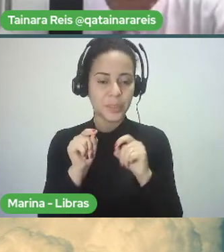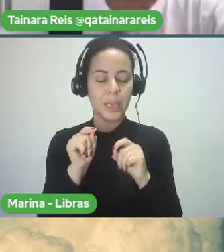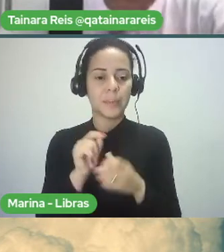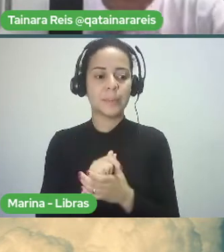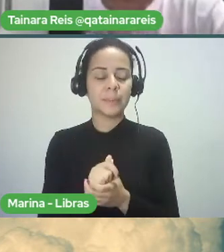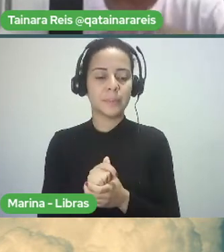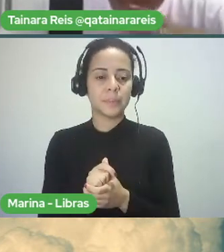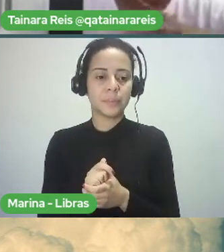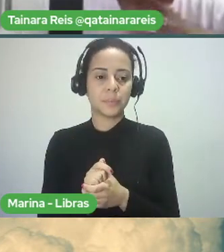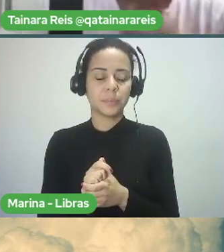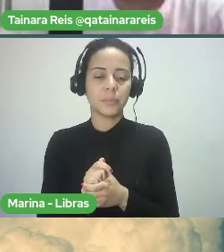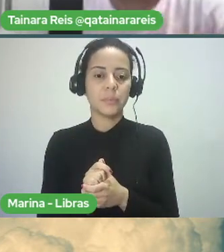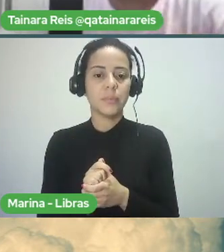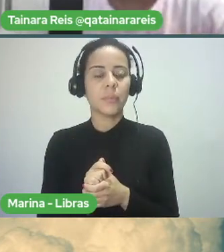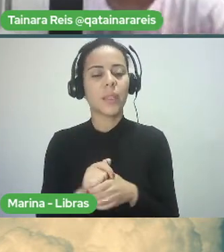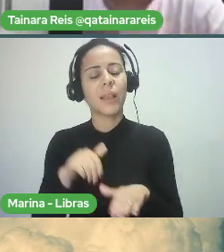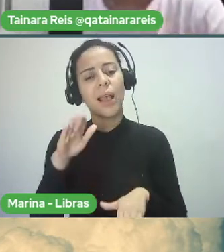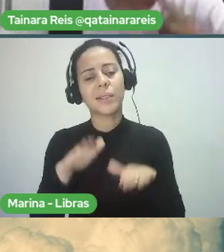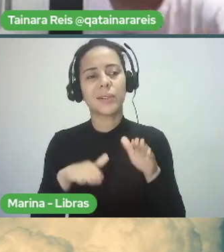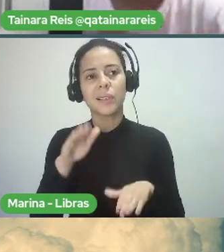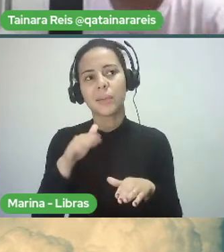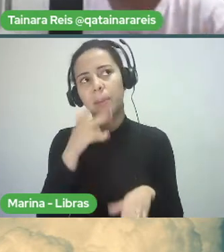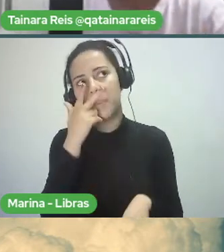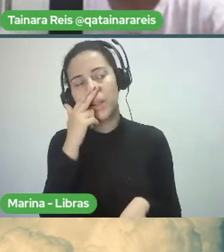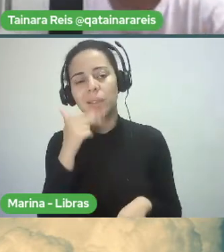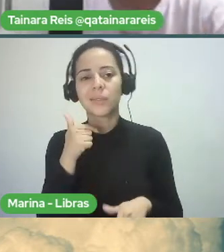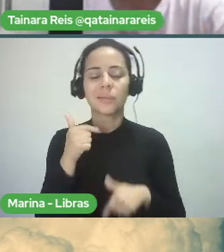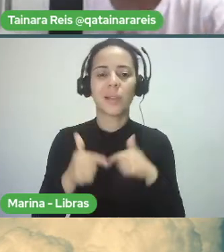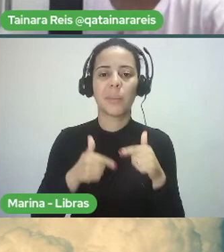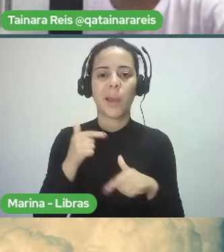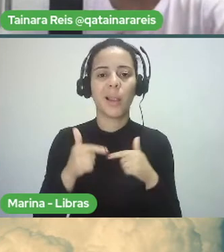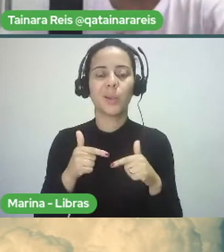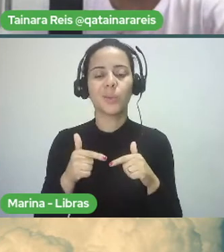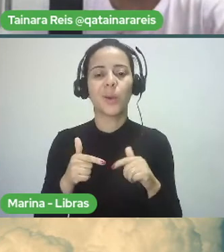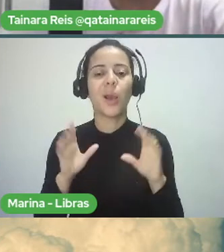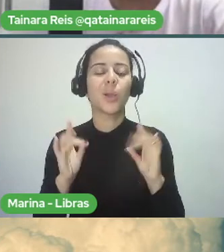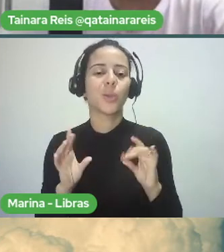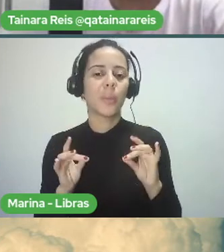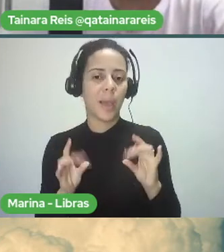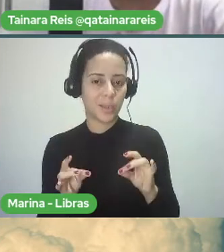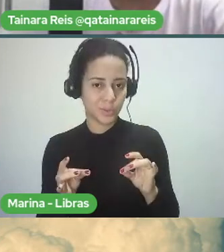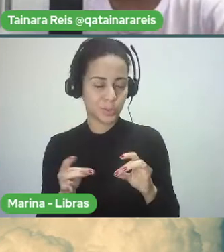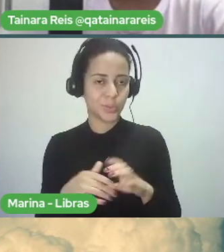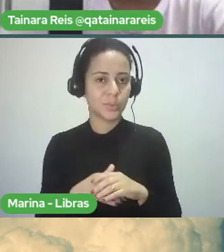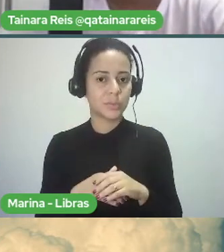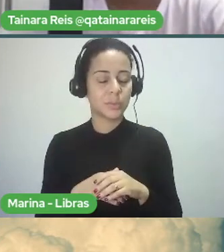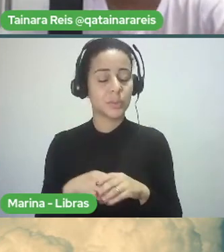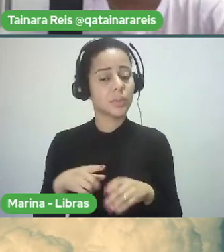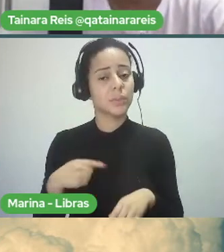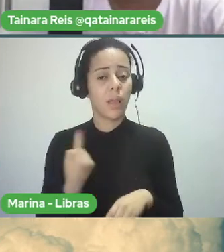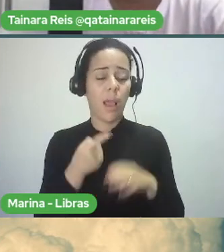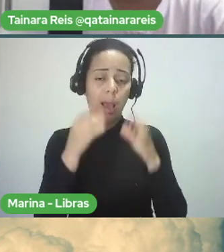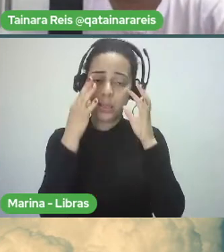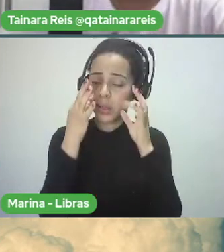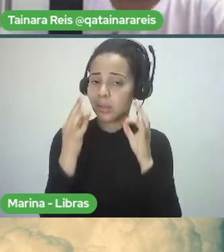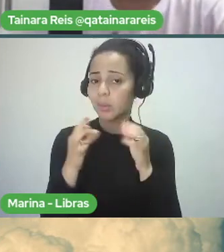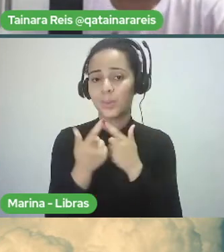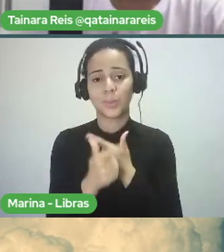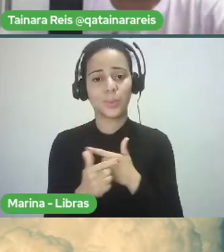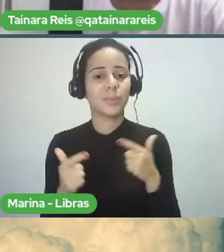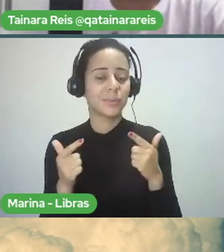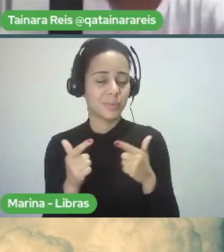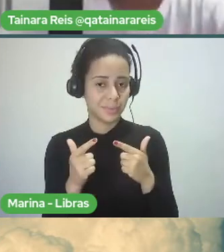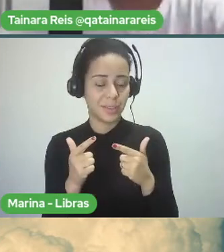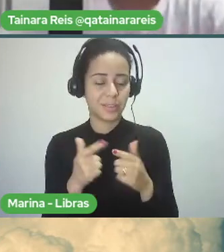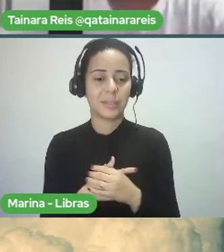Às vezes a gente entra num automático ali de várias reuniões durante o dia e a gente às vezes não fica tão atenta ou deixa alguma